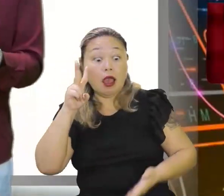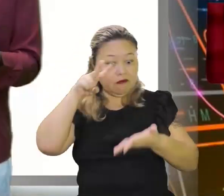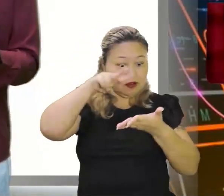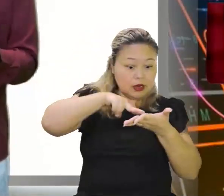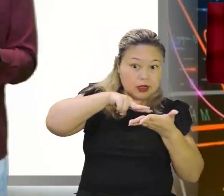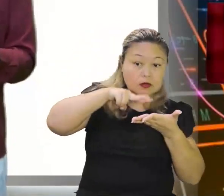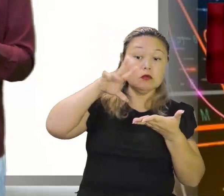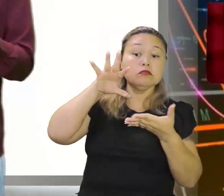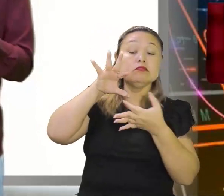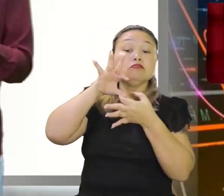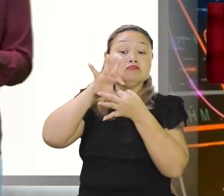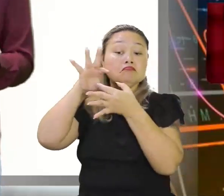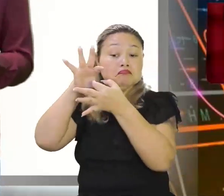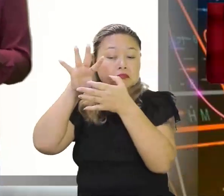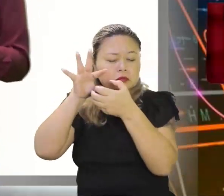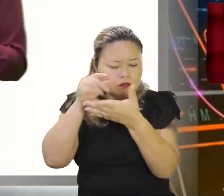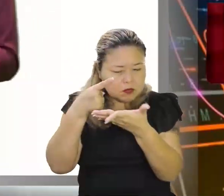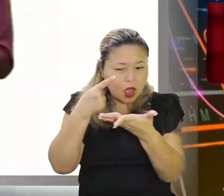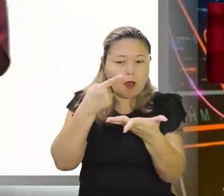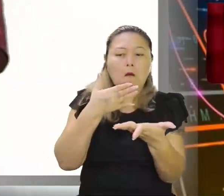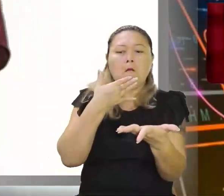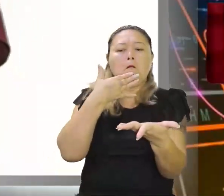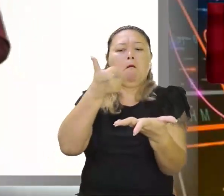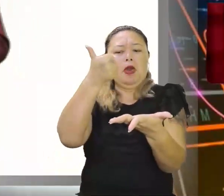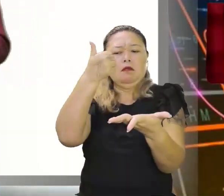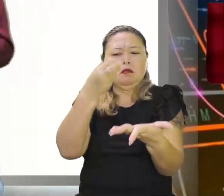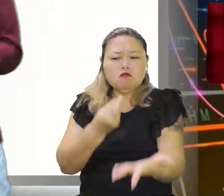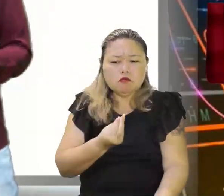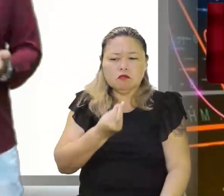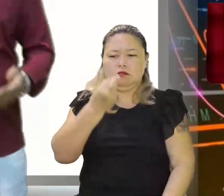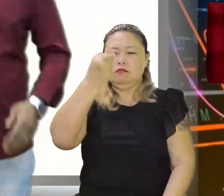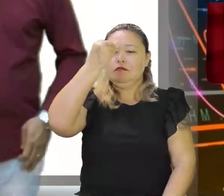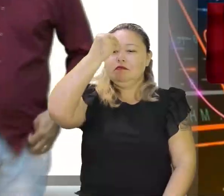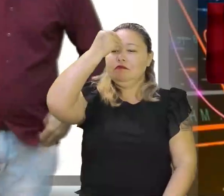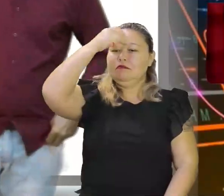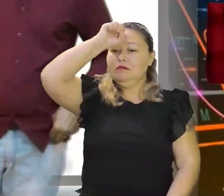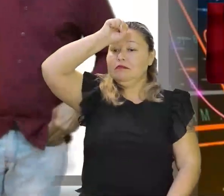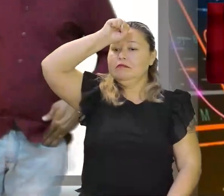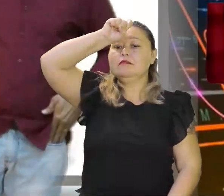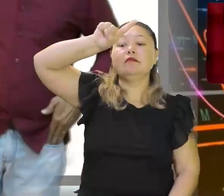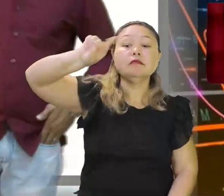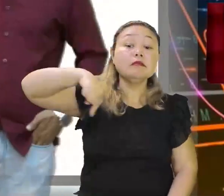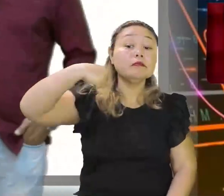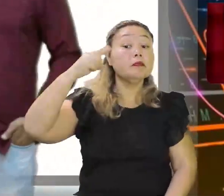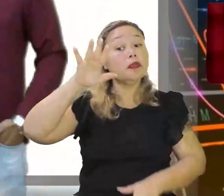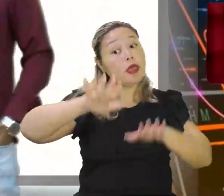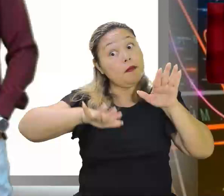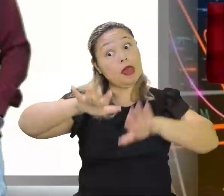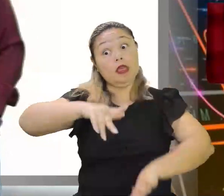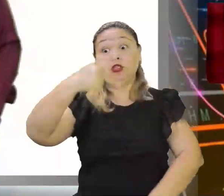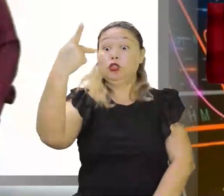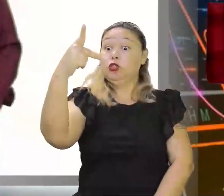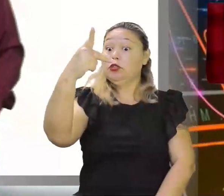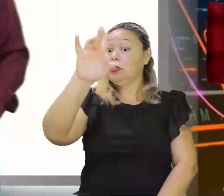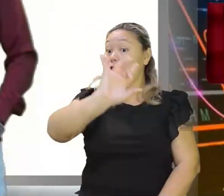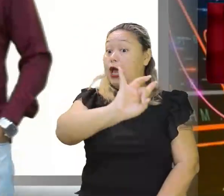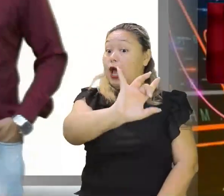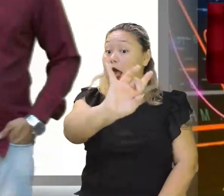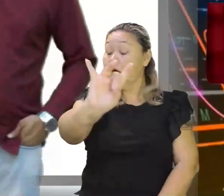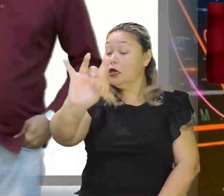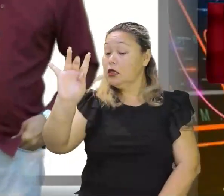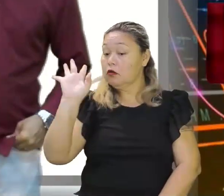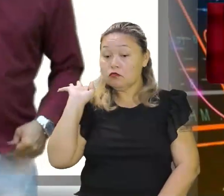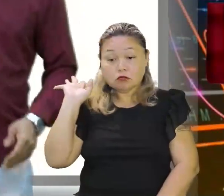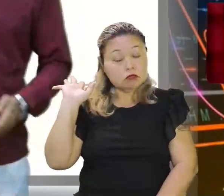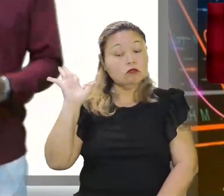algo sobre, vai ficar bem melhor para o aprendizado. Como a gente falou, depende de vocês, né? Você que tem que ir